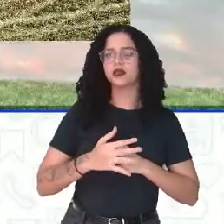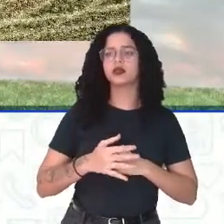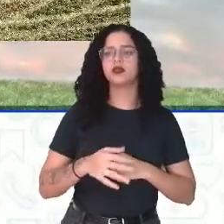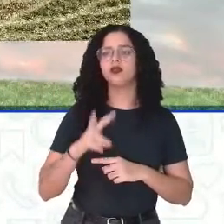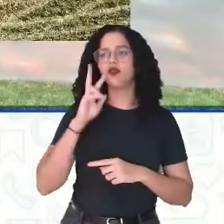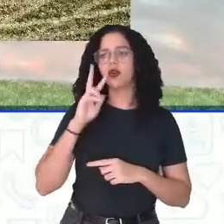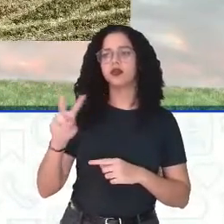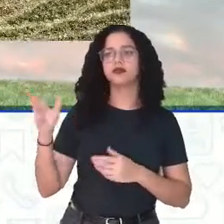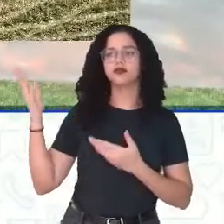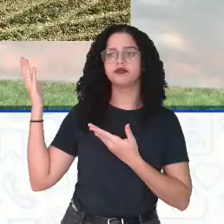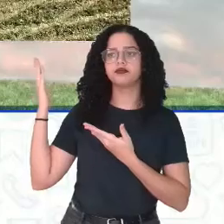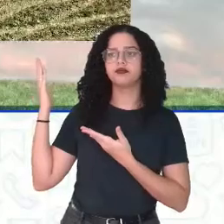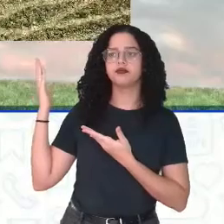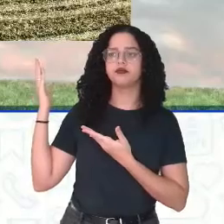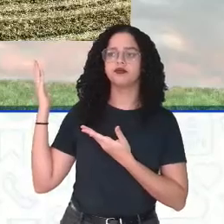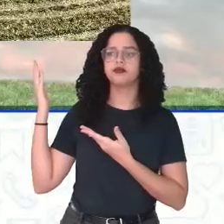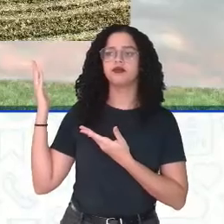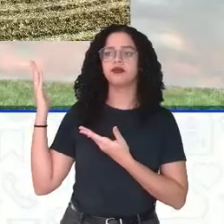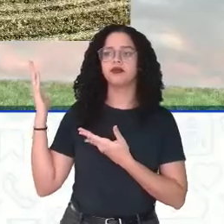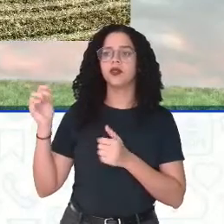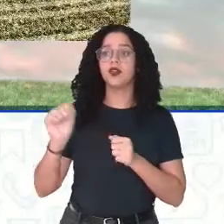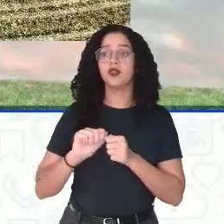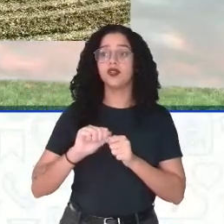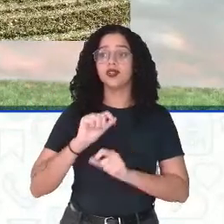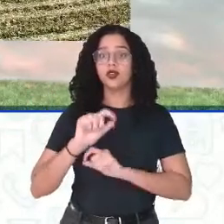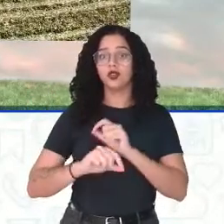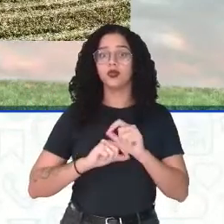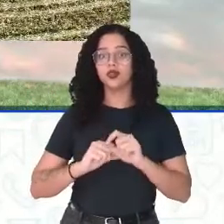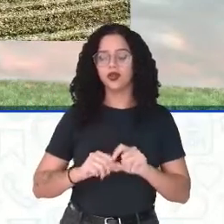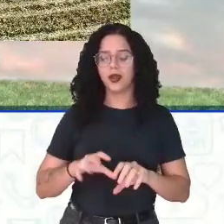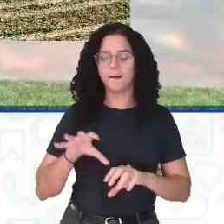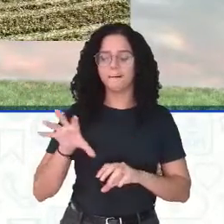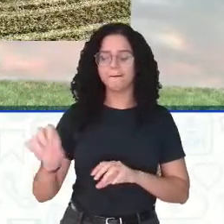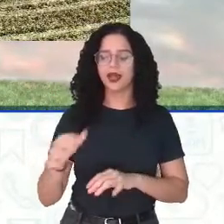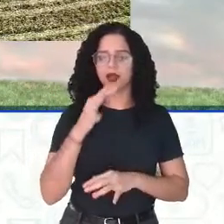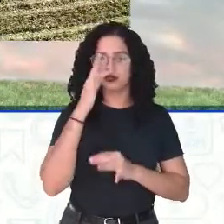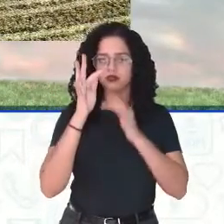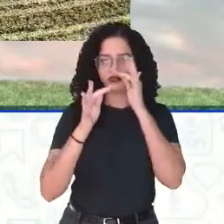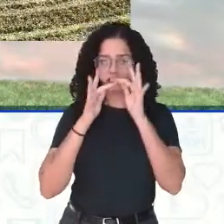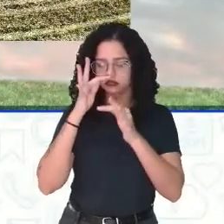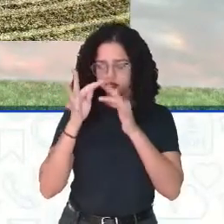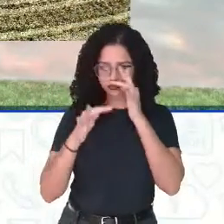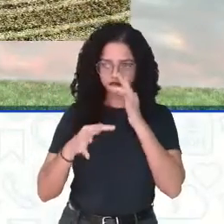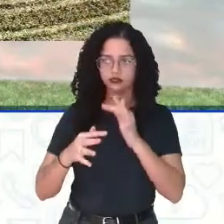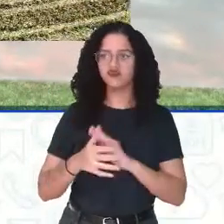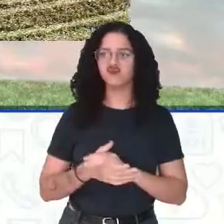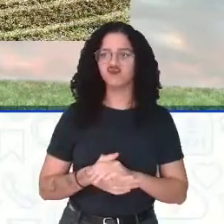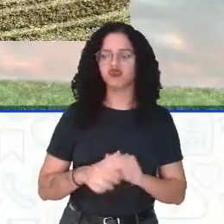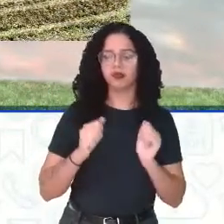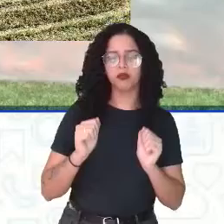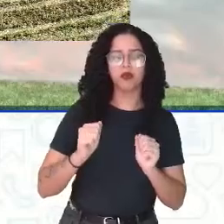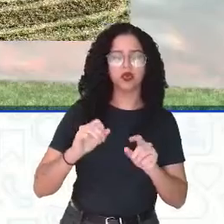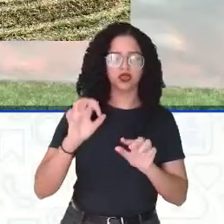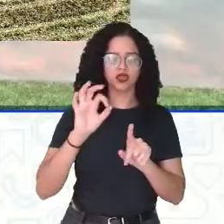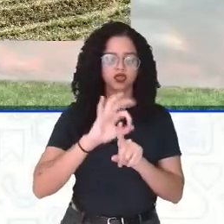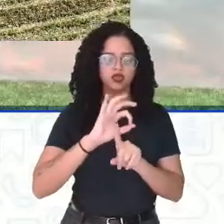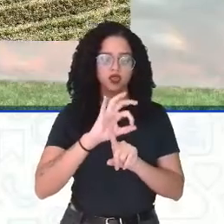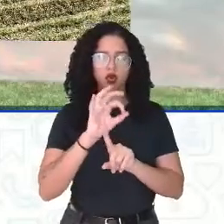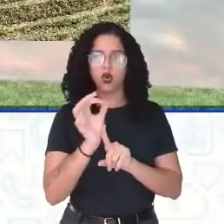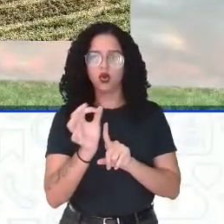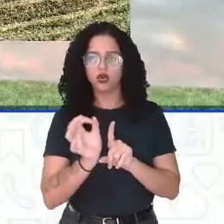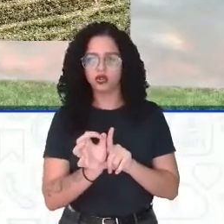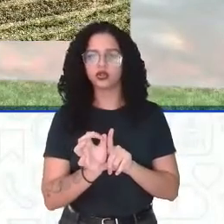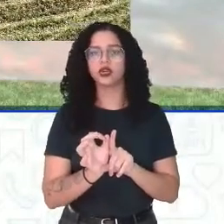vê um trator, né? Fazendo o quê? Uma colheita, é uma colheitadeira, né? Pode ser de soja, pode